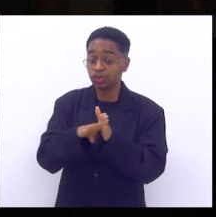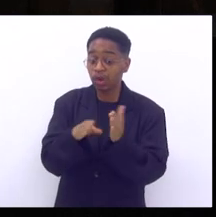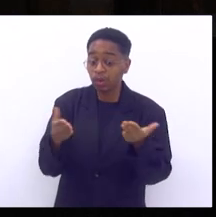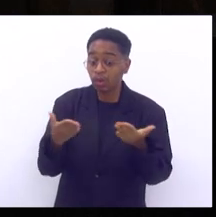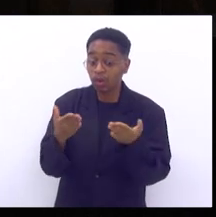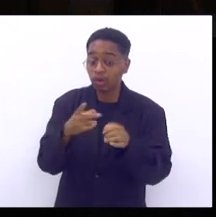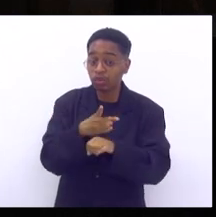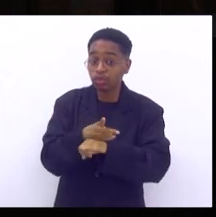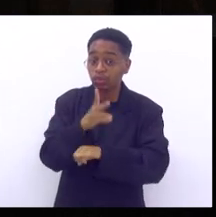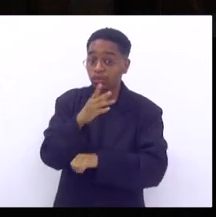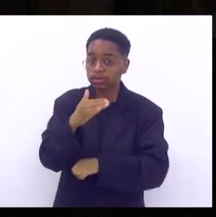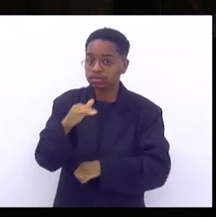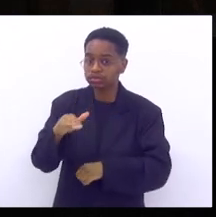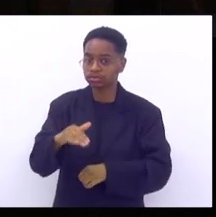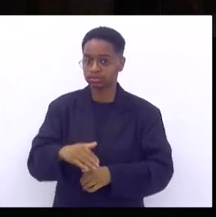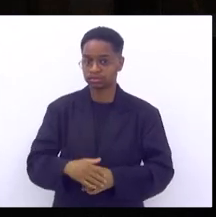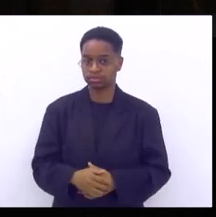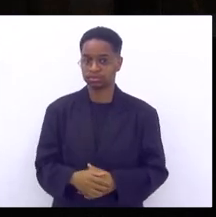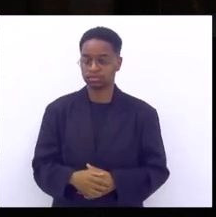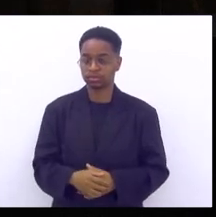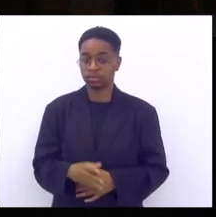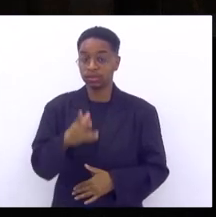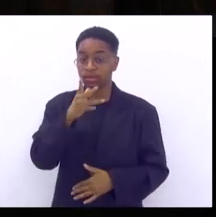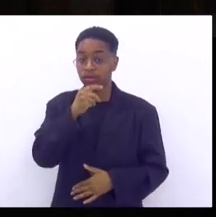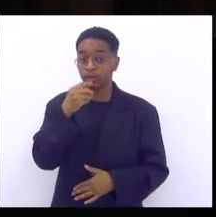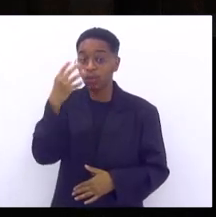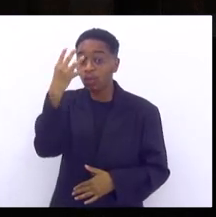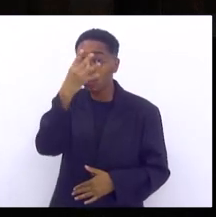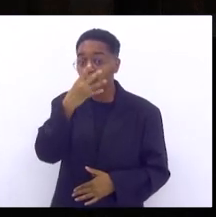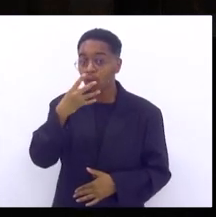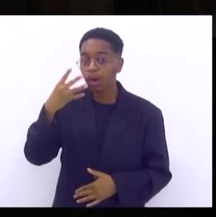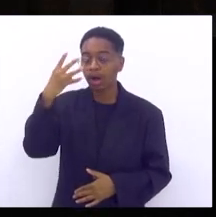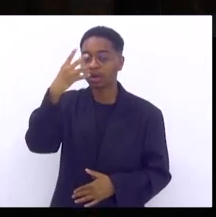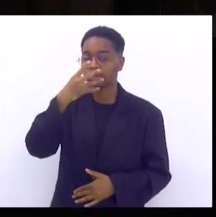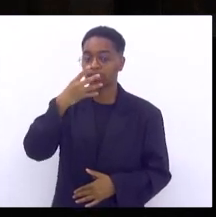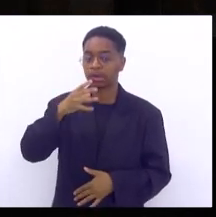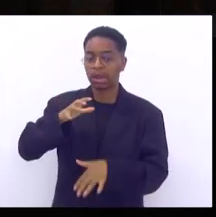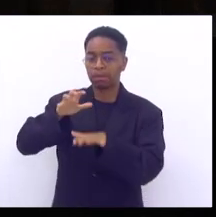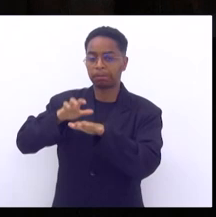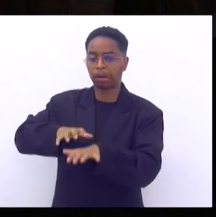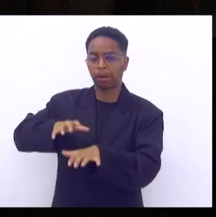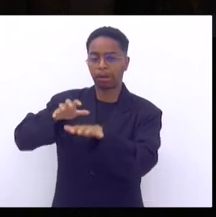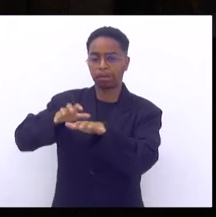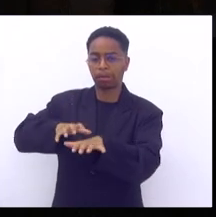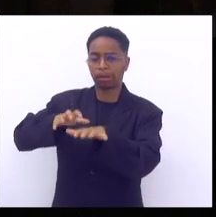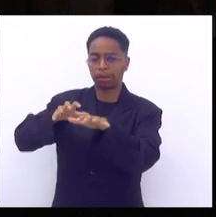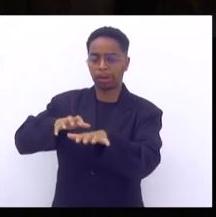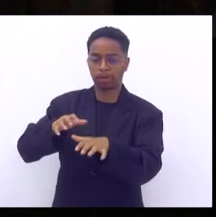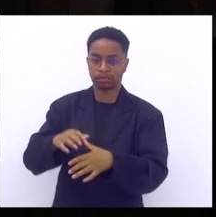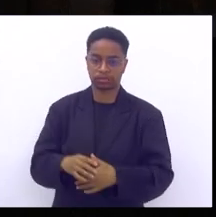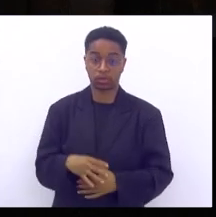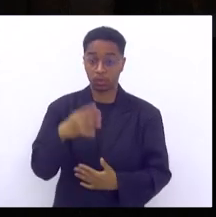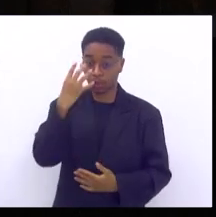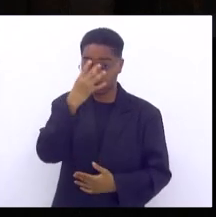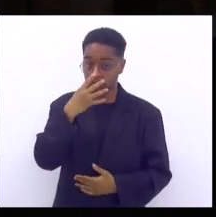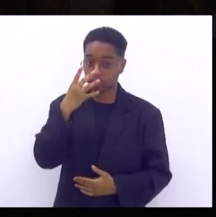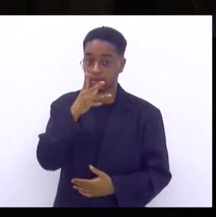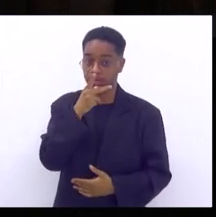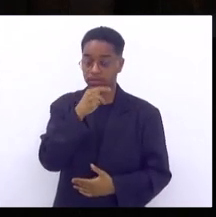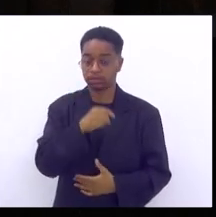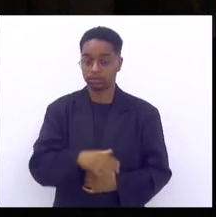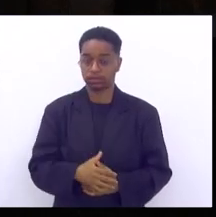14h30. Levou só 4 horas de lá aqui. 4 horas de lá aqui.